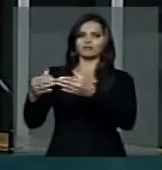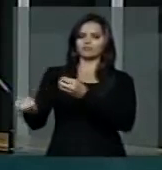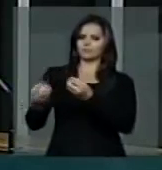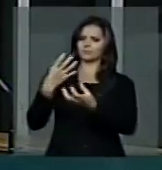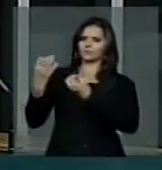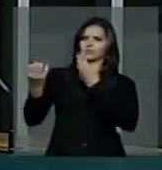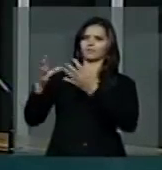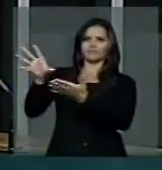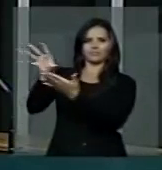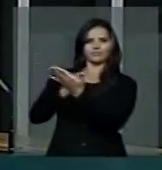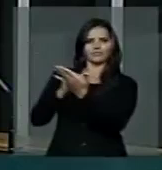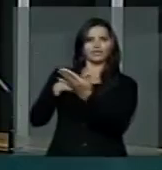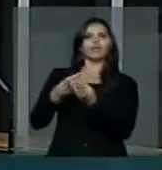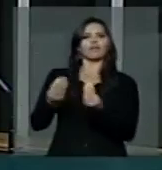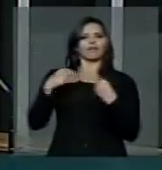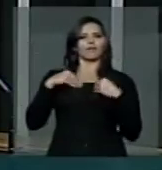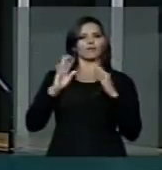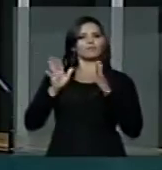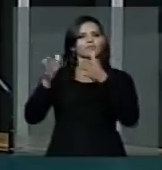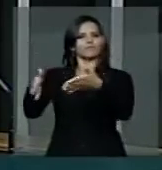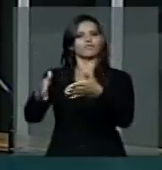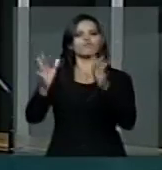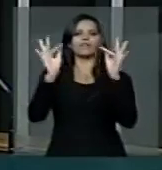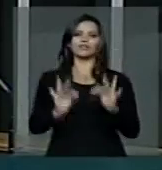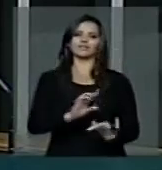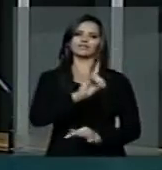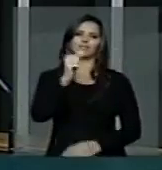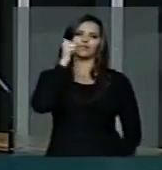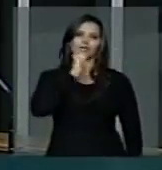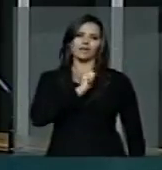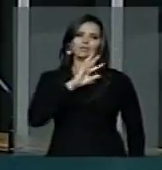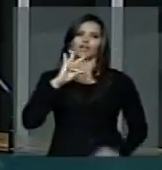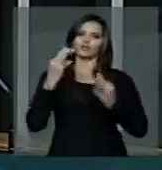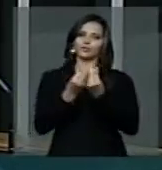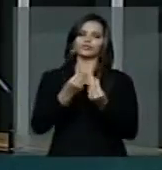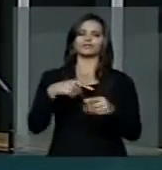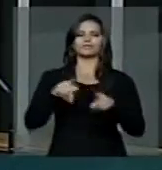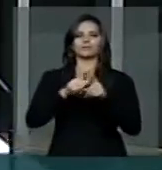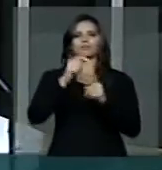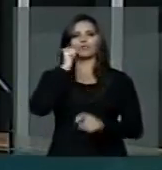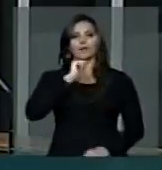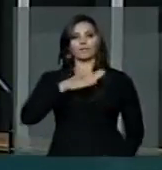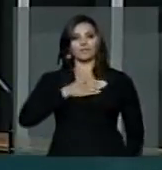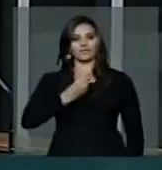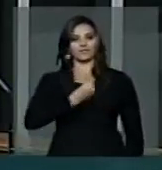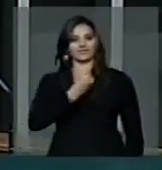Feliz Dia das Mulheres para todas, inclusive para as mulheres da minha vida. Muito obrigado.